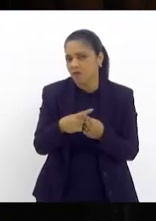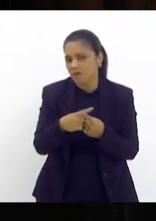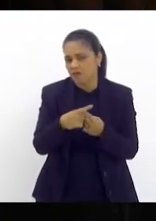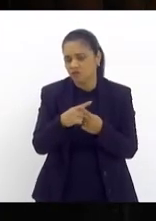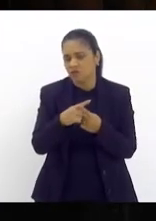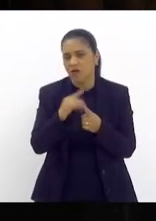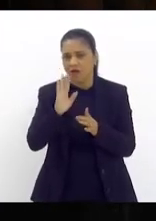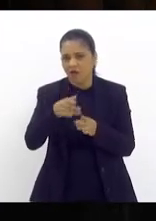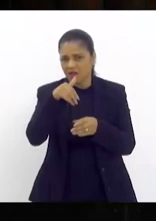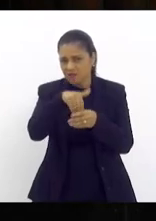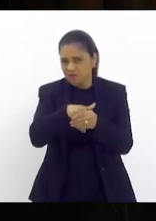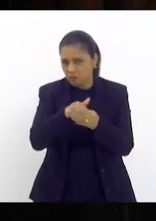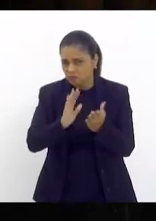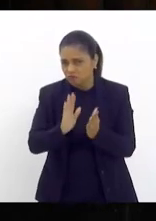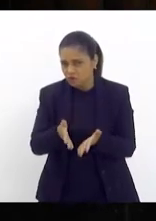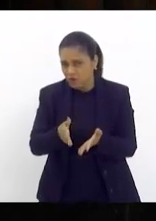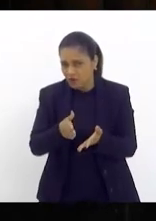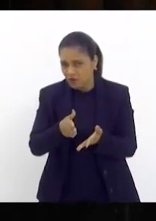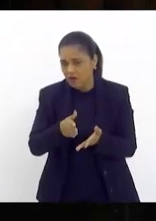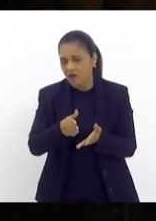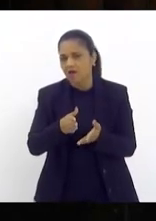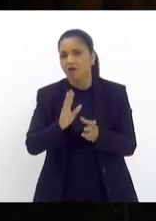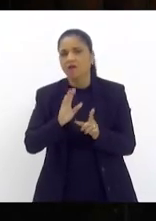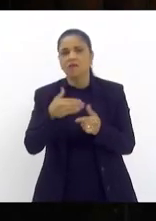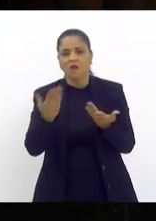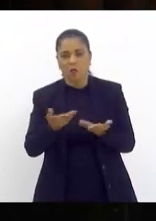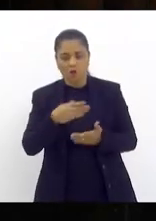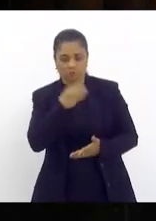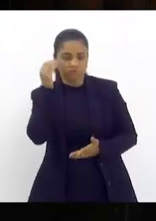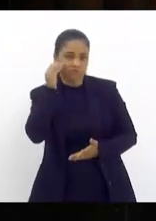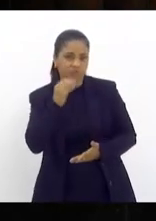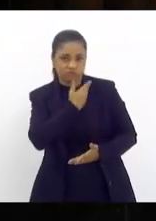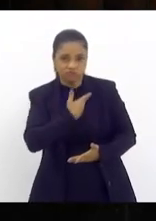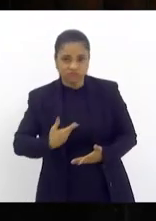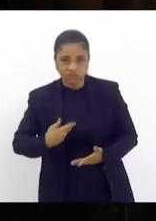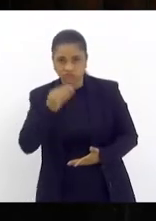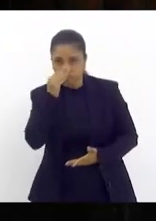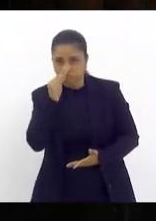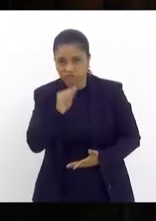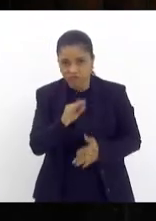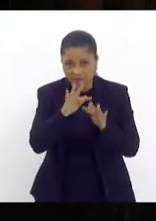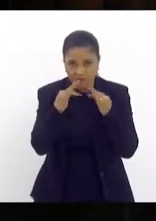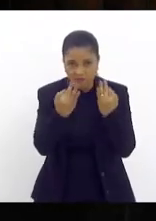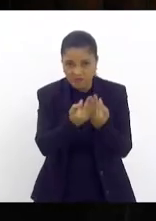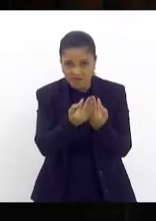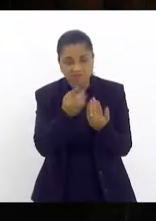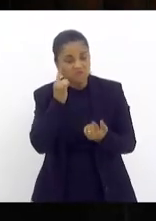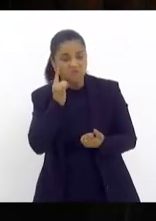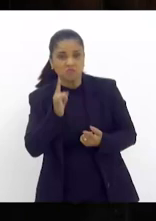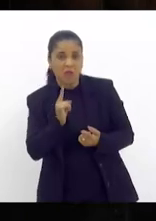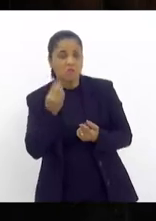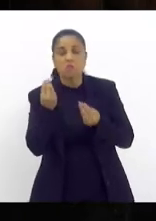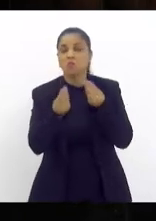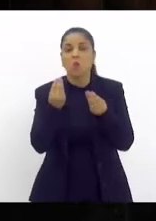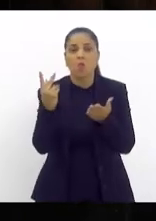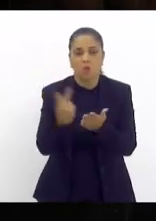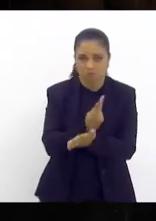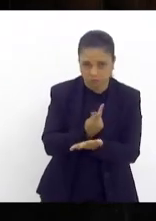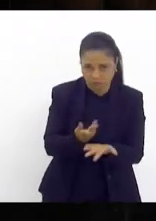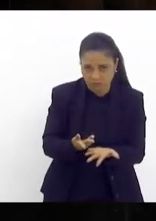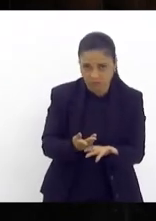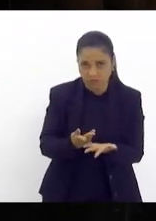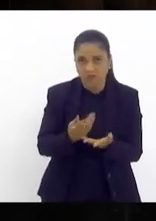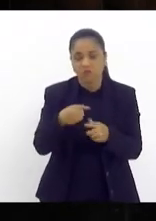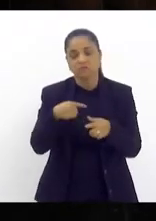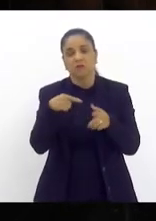agora abandonar essas famílias e nem dizer para elas se elas vão receber ou não. Então, a gente está propondo nessa casa a mudança para